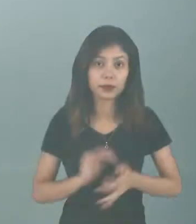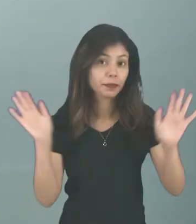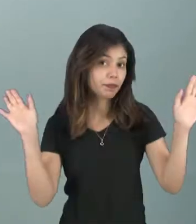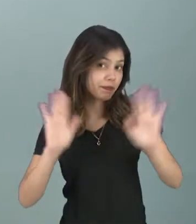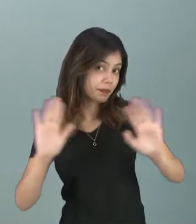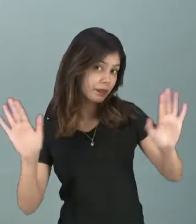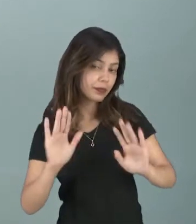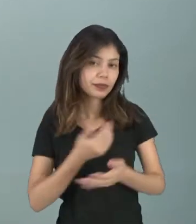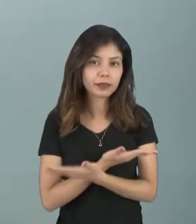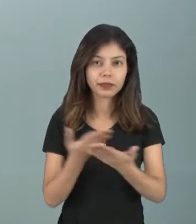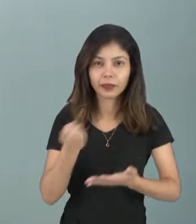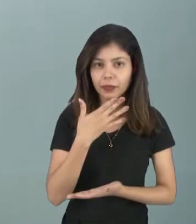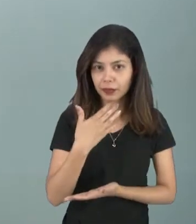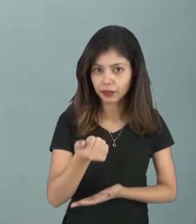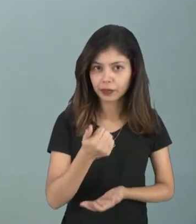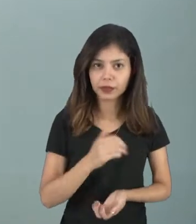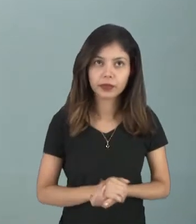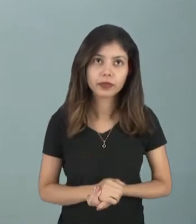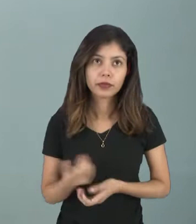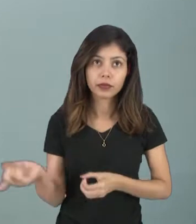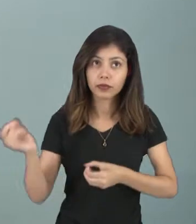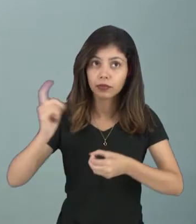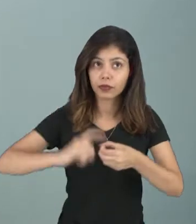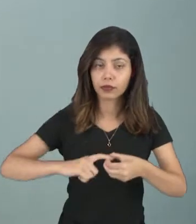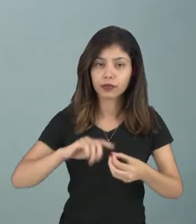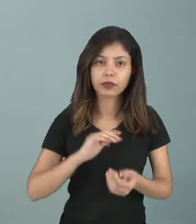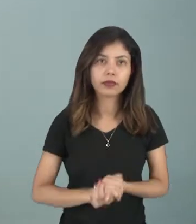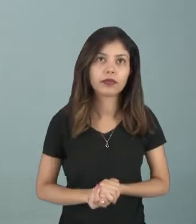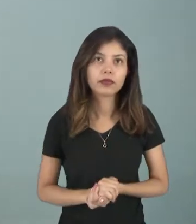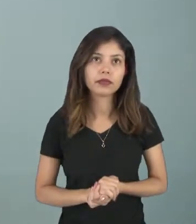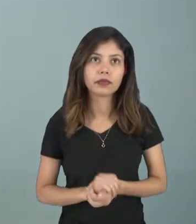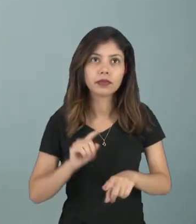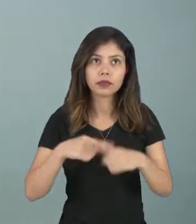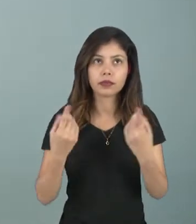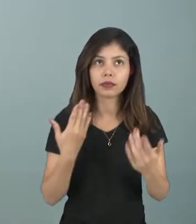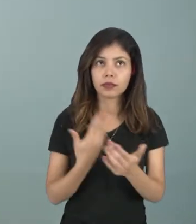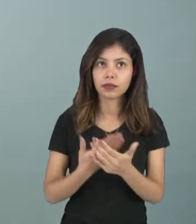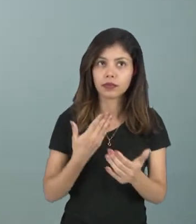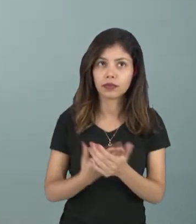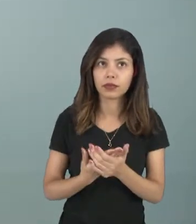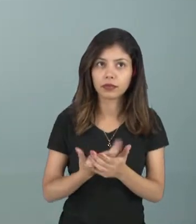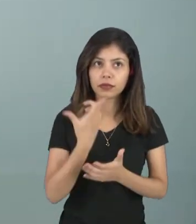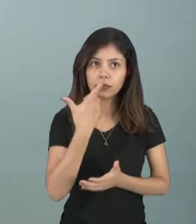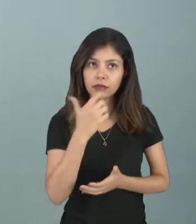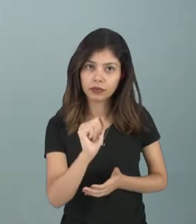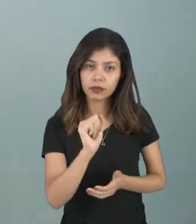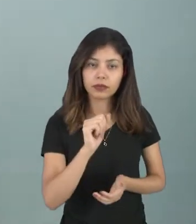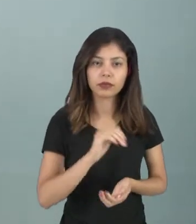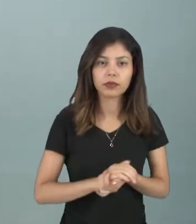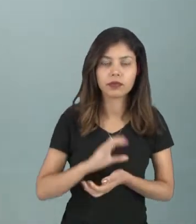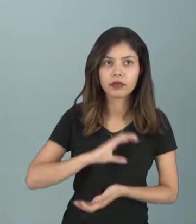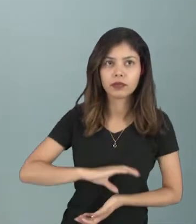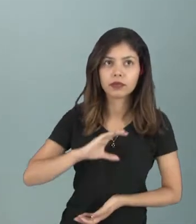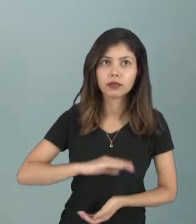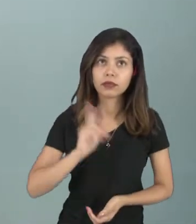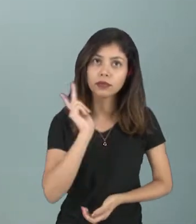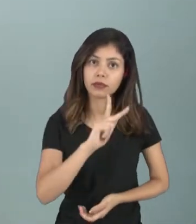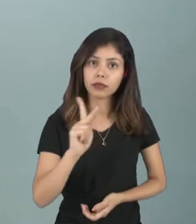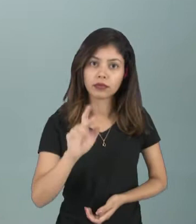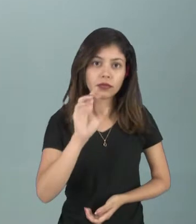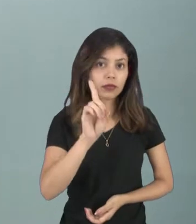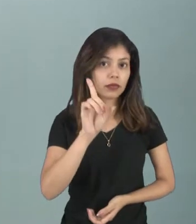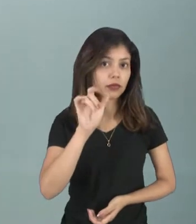Olá, pessoal, tudo bem? Estou de volta com vocês para mais uma aula de língua portuguesa, tá bom? Sou a professora